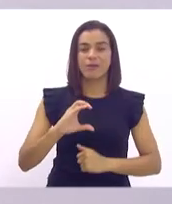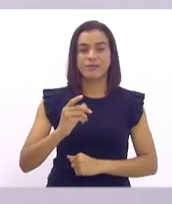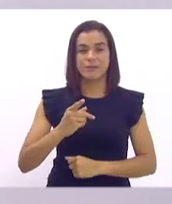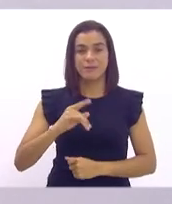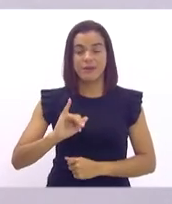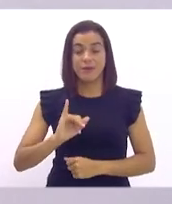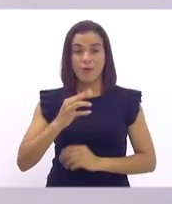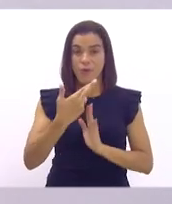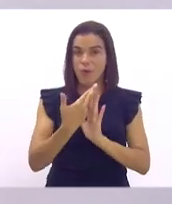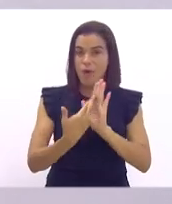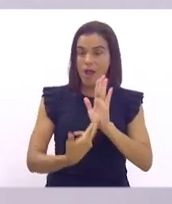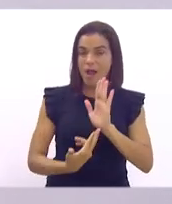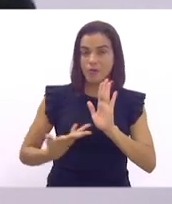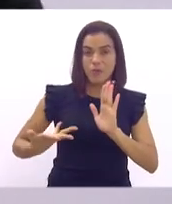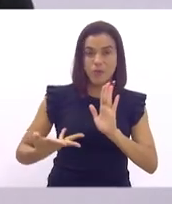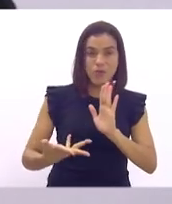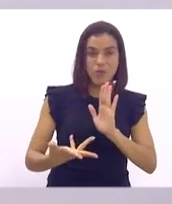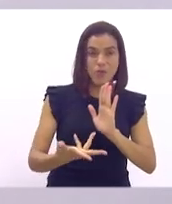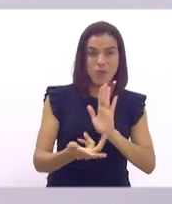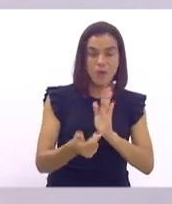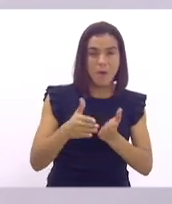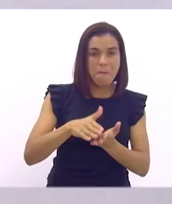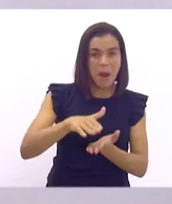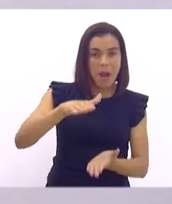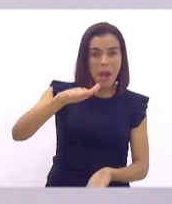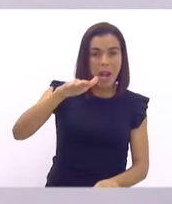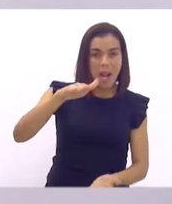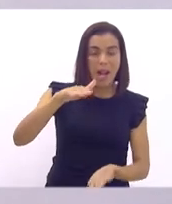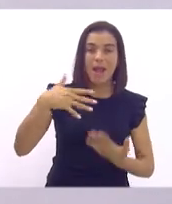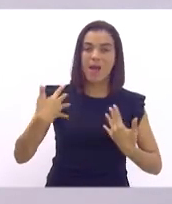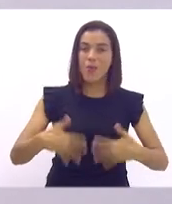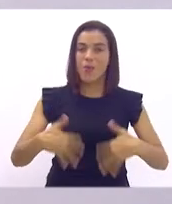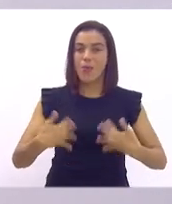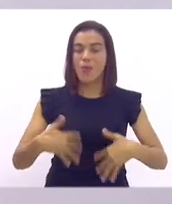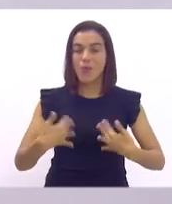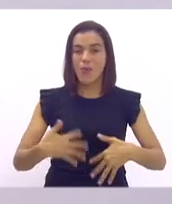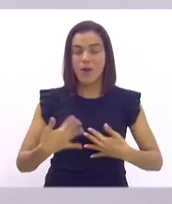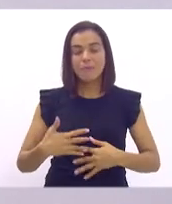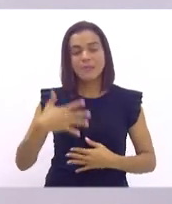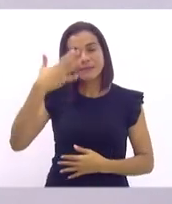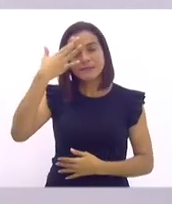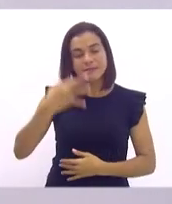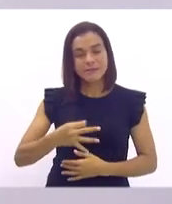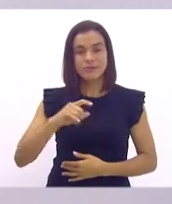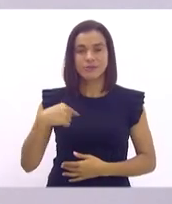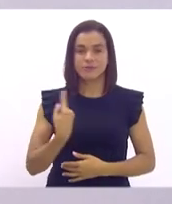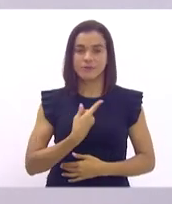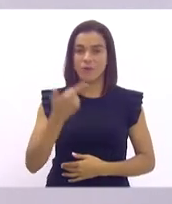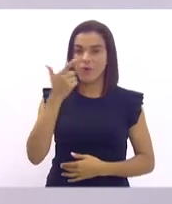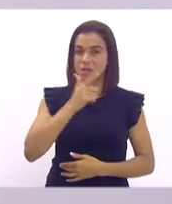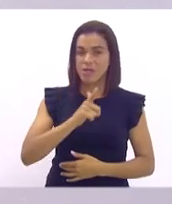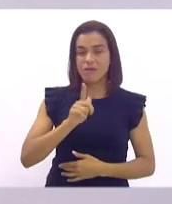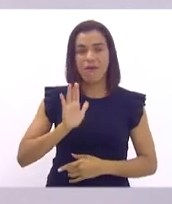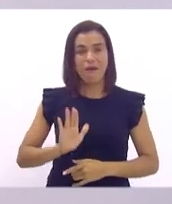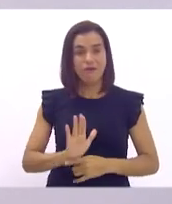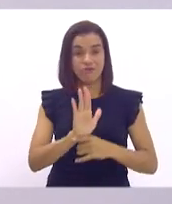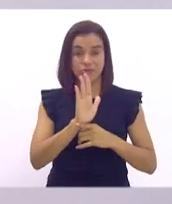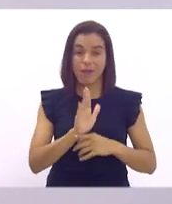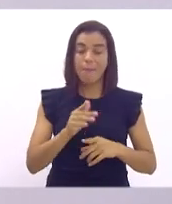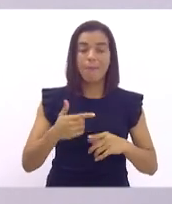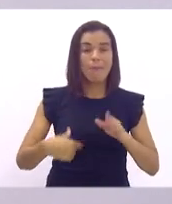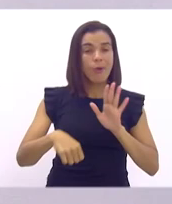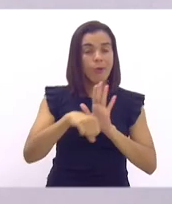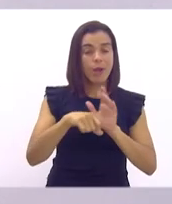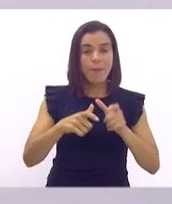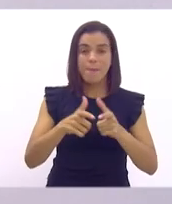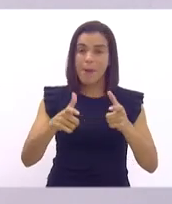Nosso relatório, né, delegada, vai estar desse tamanho aqui, pelo amor de Deus. Mas com certeza vamos conseguir ajudar muito com esse crime que vem